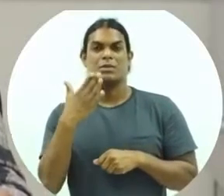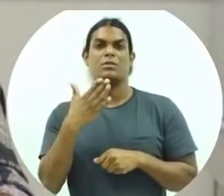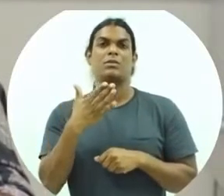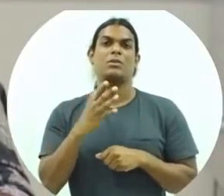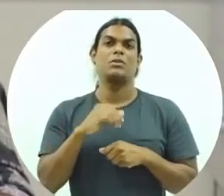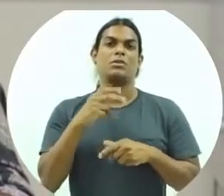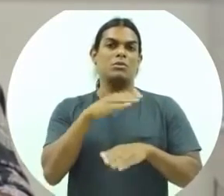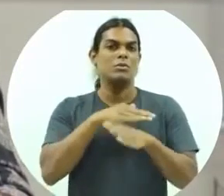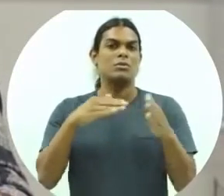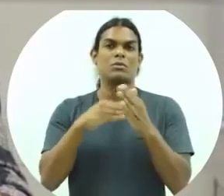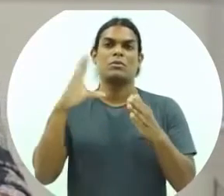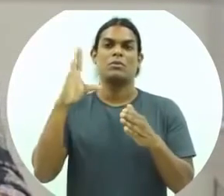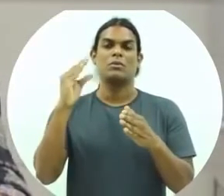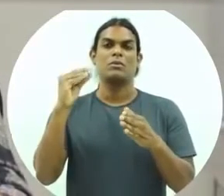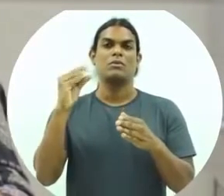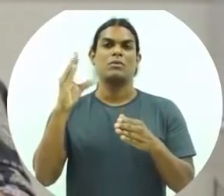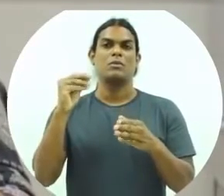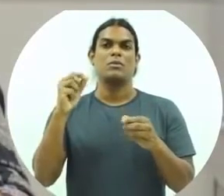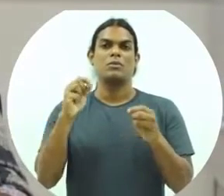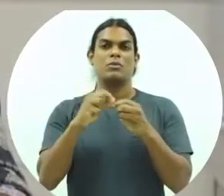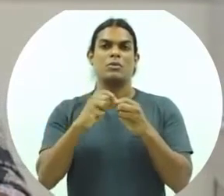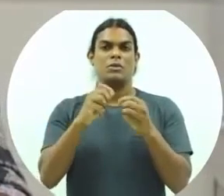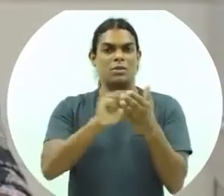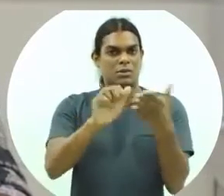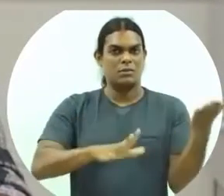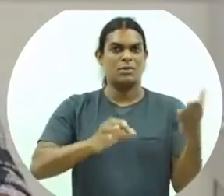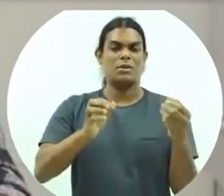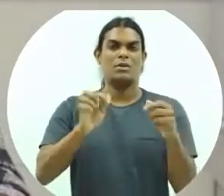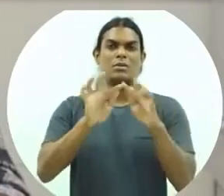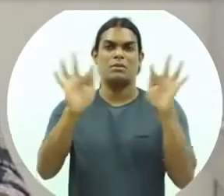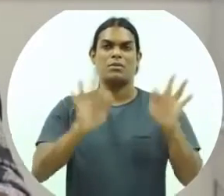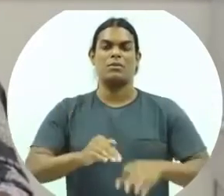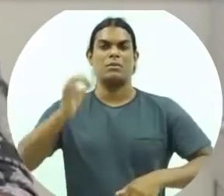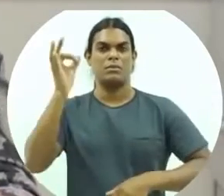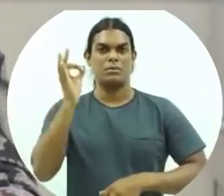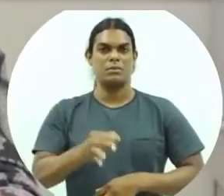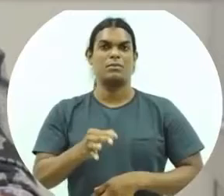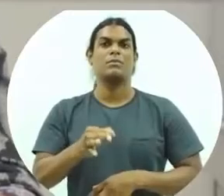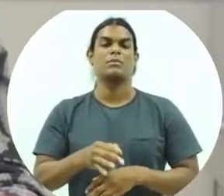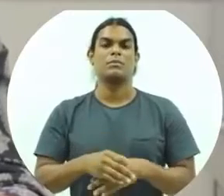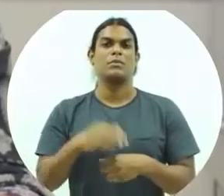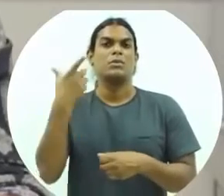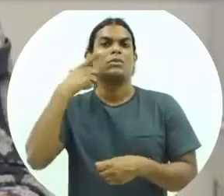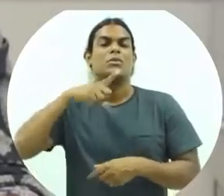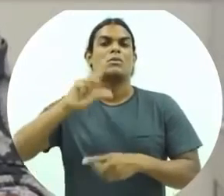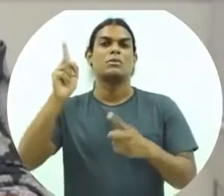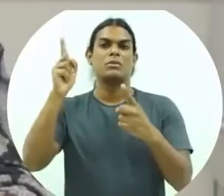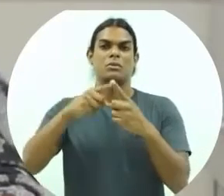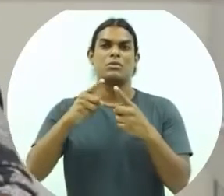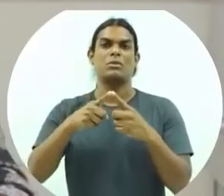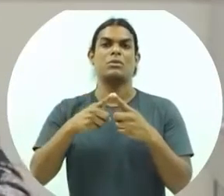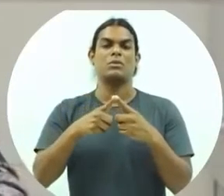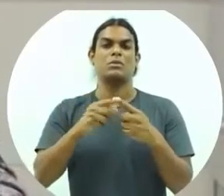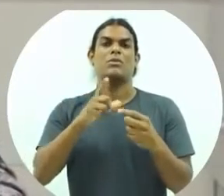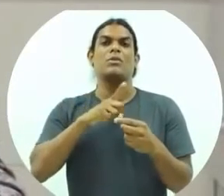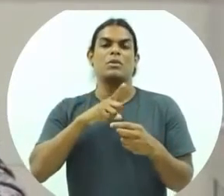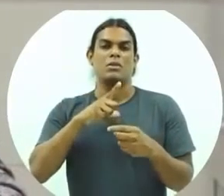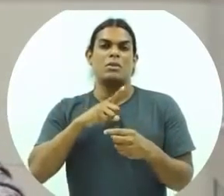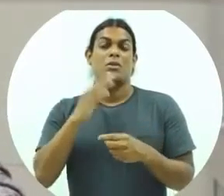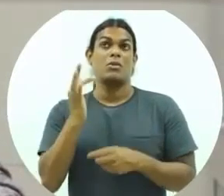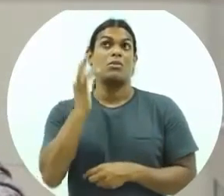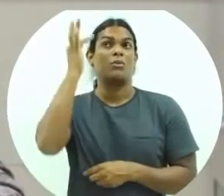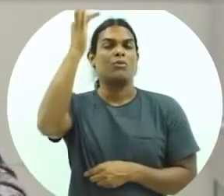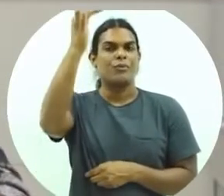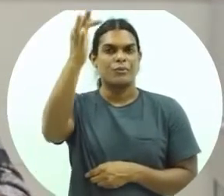colaboradores estão executando as suas atividades de forma devida, ou seja, alcançando um desempenho excelente, eu tenho uma